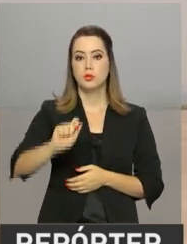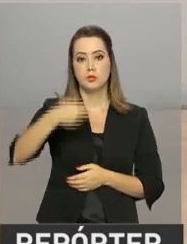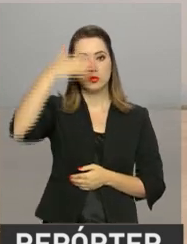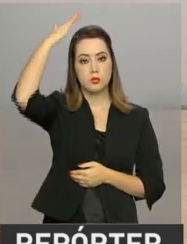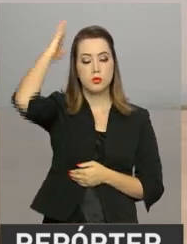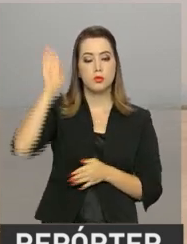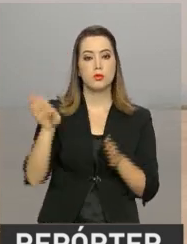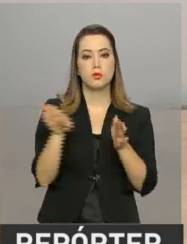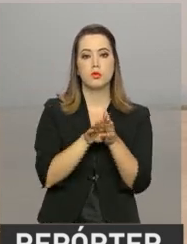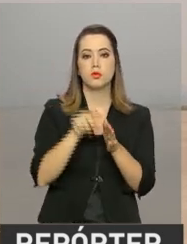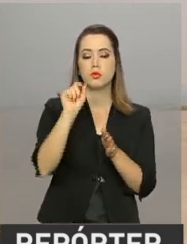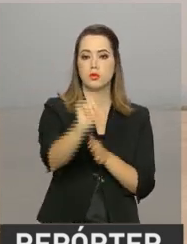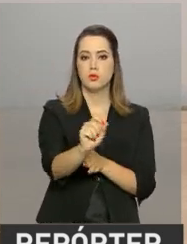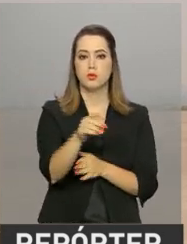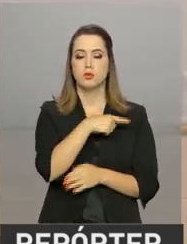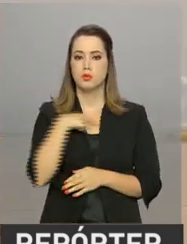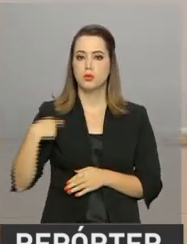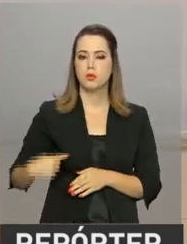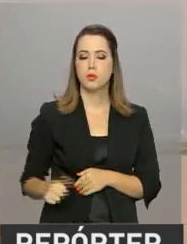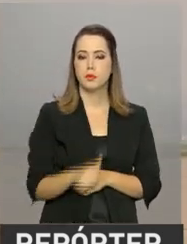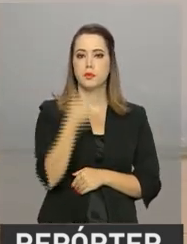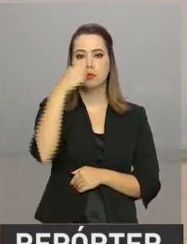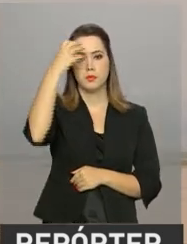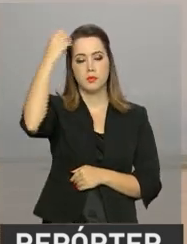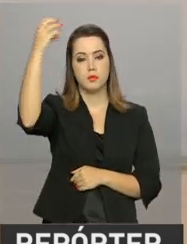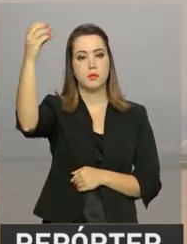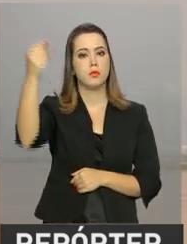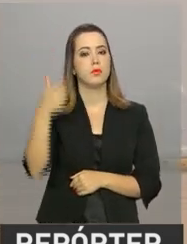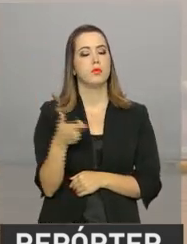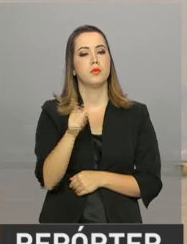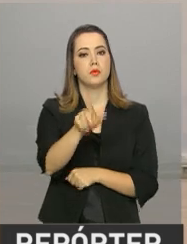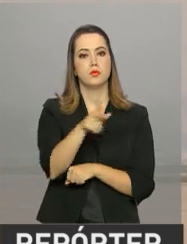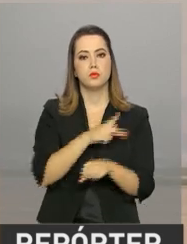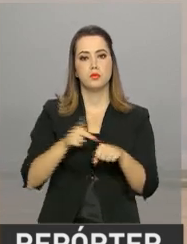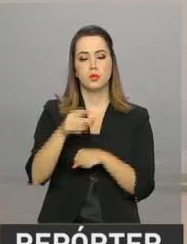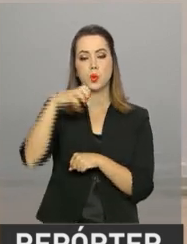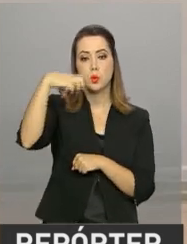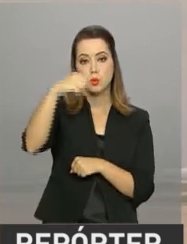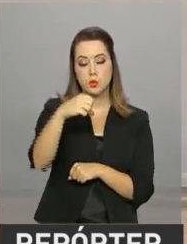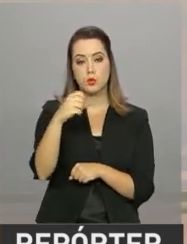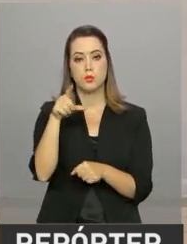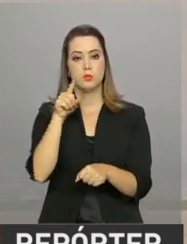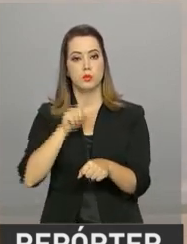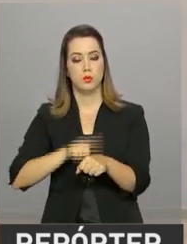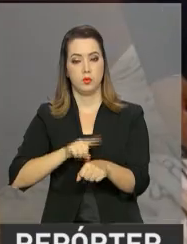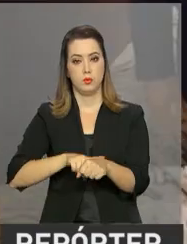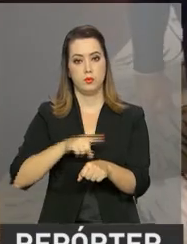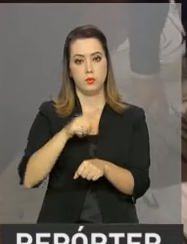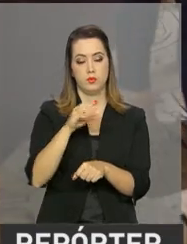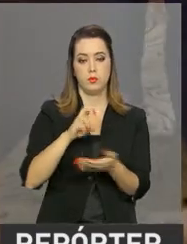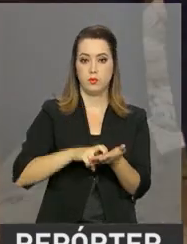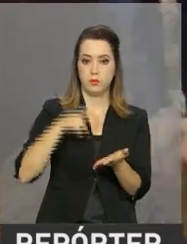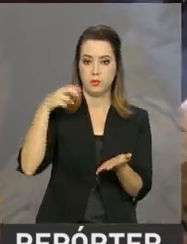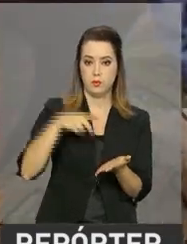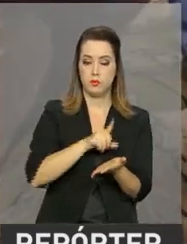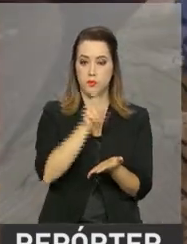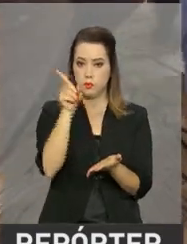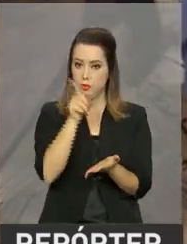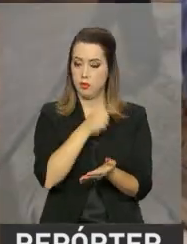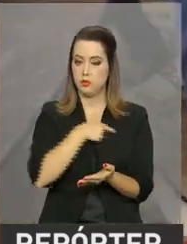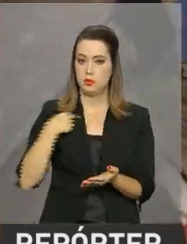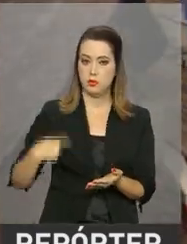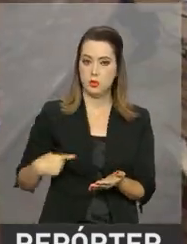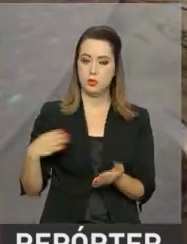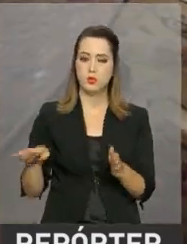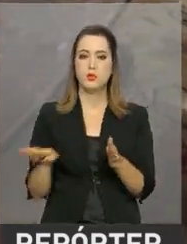Xangai, na China, para sua primeira viagem internacional por volta das 9 horas da manhã, pelo horário local. Michel Temer seguiu direto